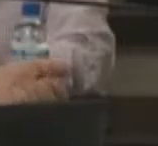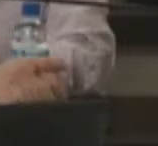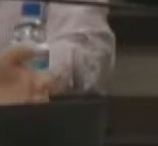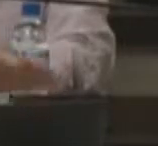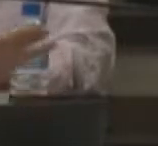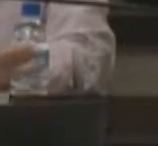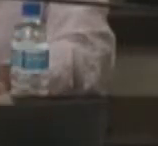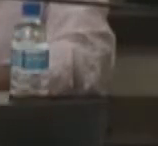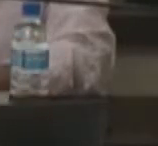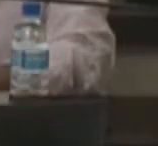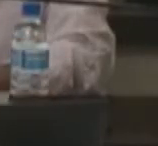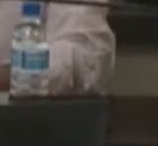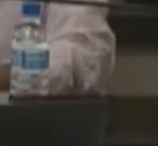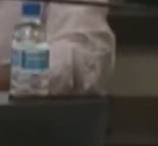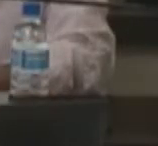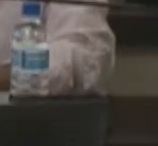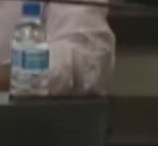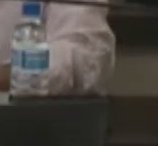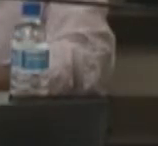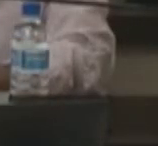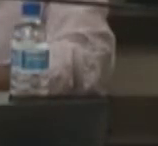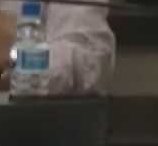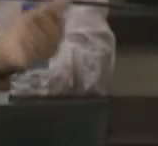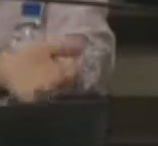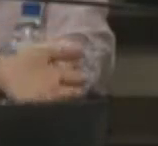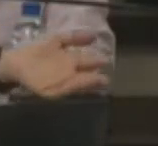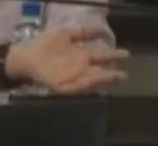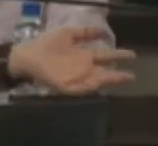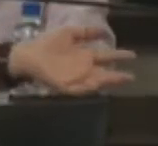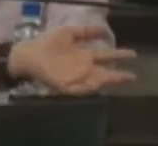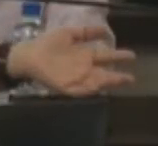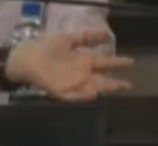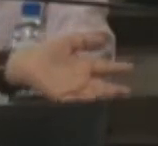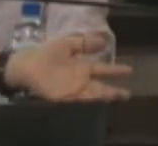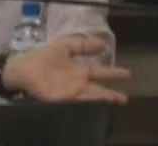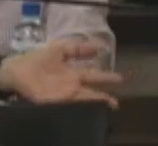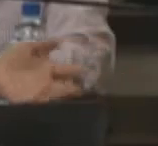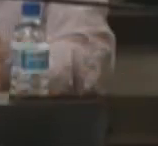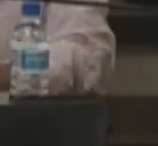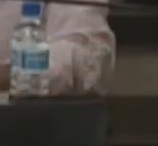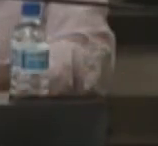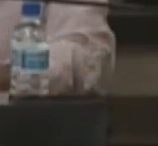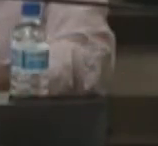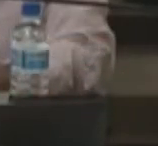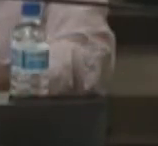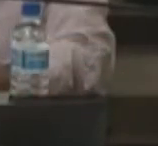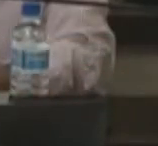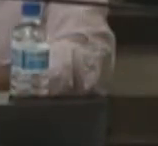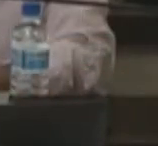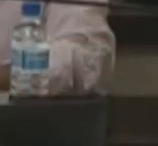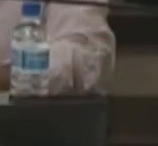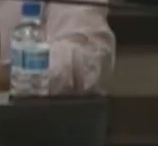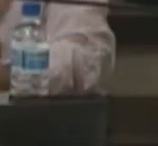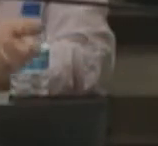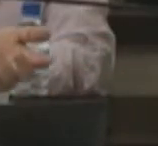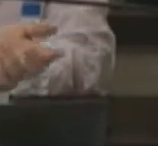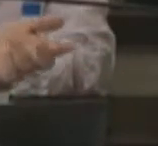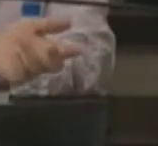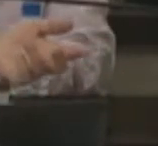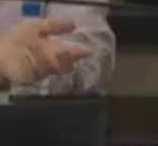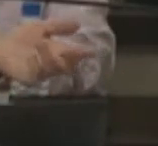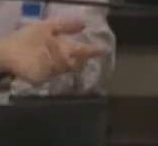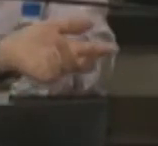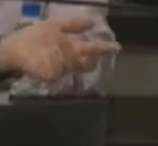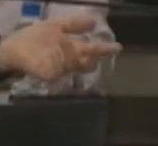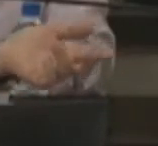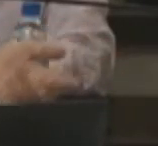depois não são colocados em prática, né? Por exemplo, o meu do cinema, que tem a